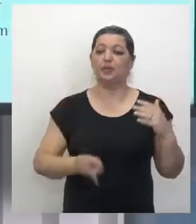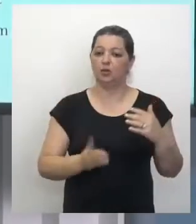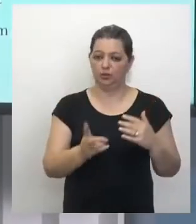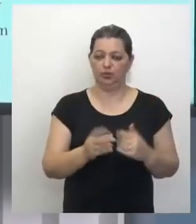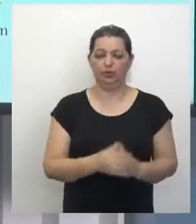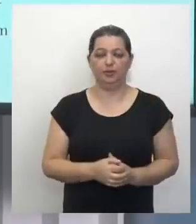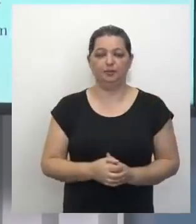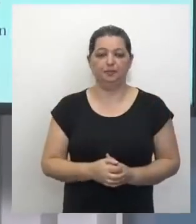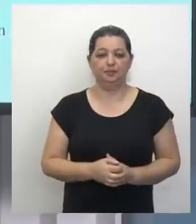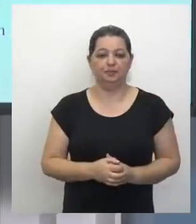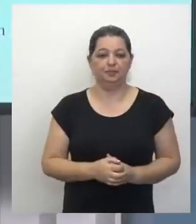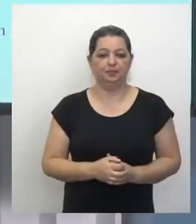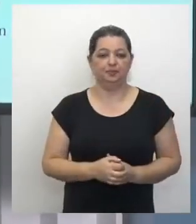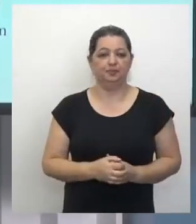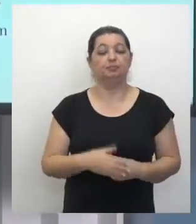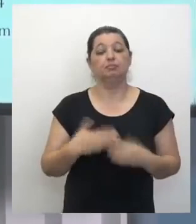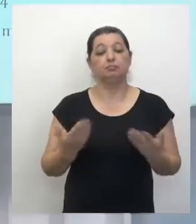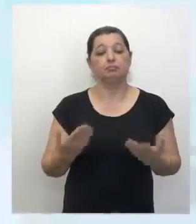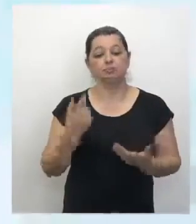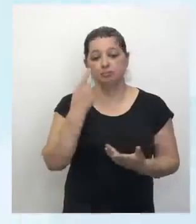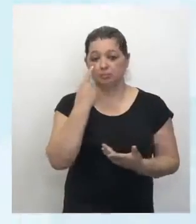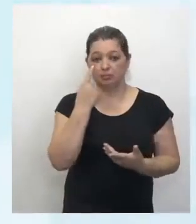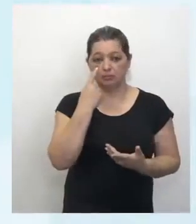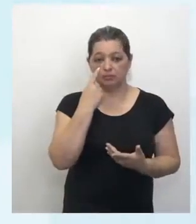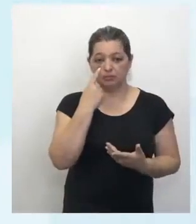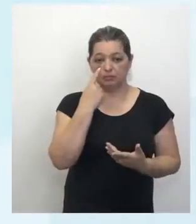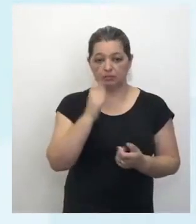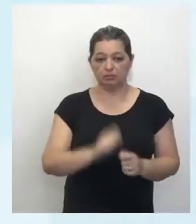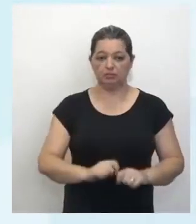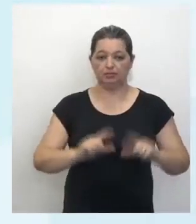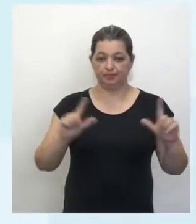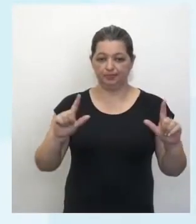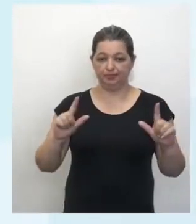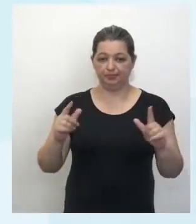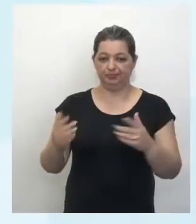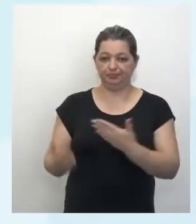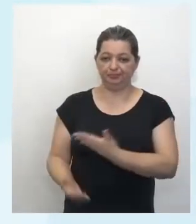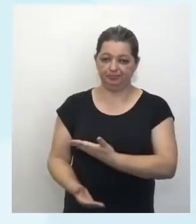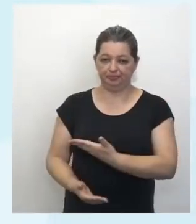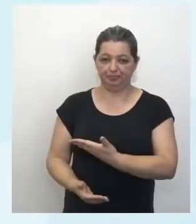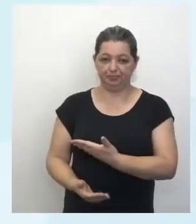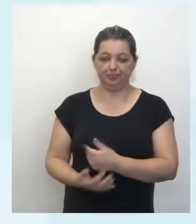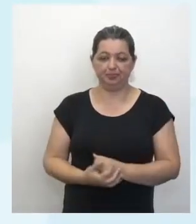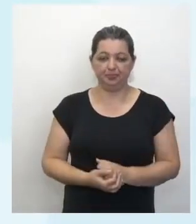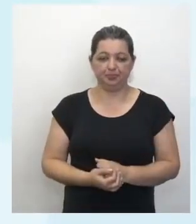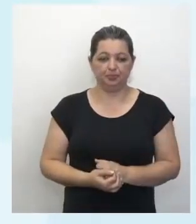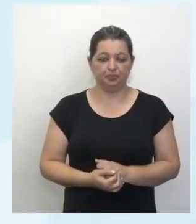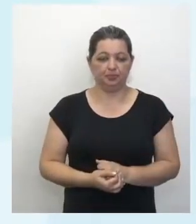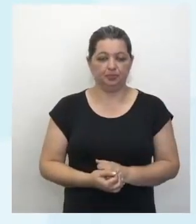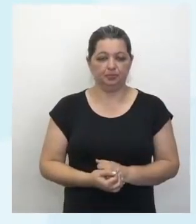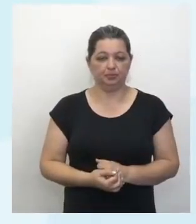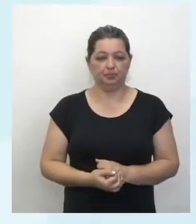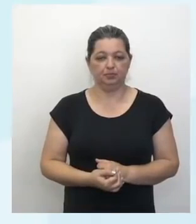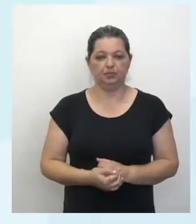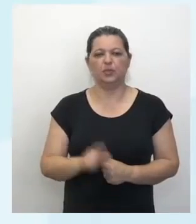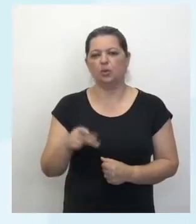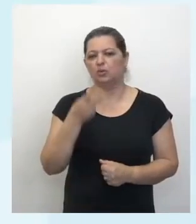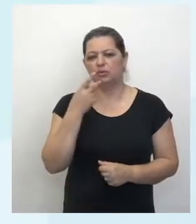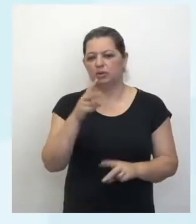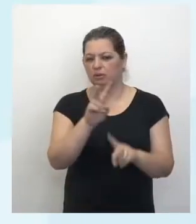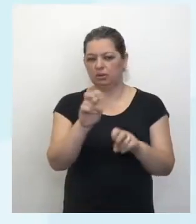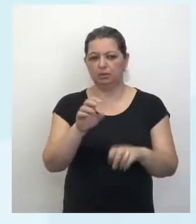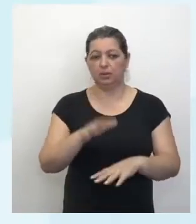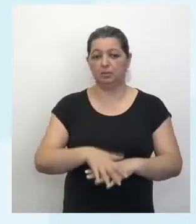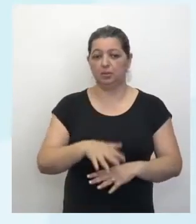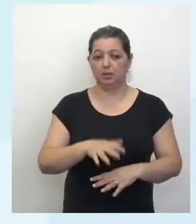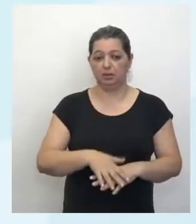então. Olha aqui na nossa telinha, o Manuel estava certo, né? Então, quando a gente fala de matemática,